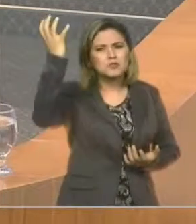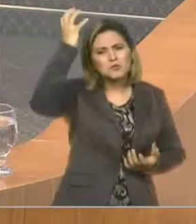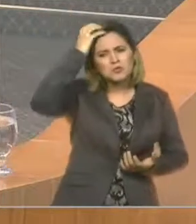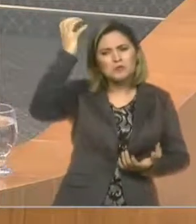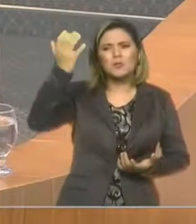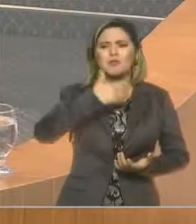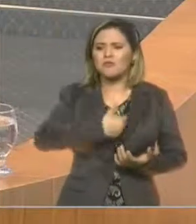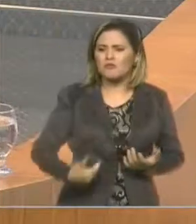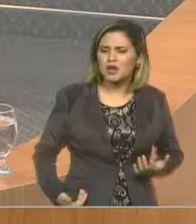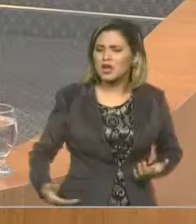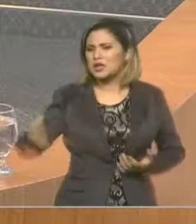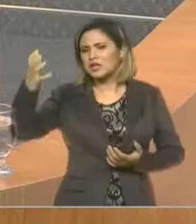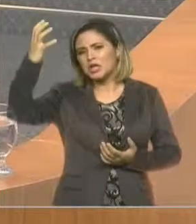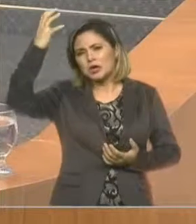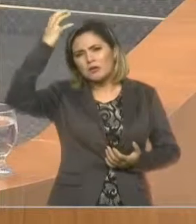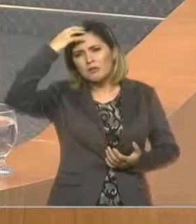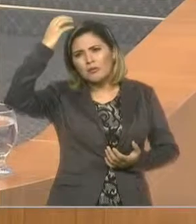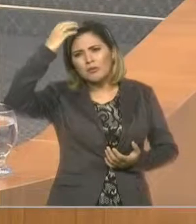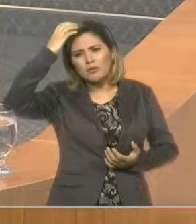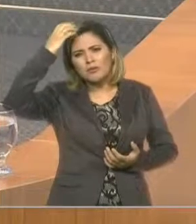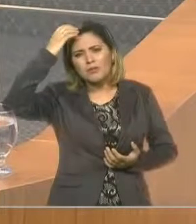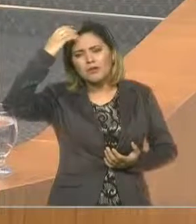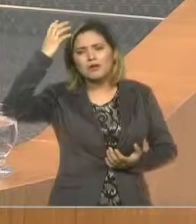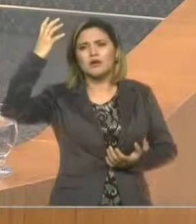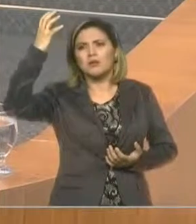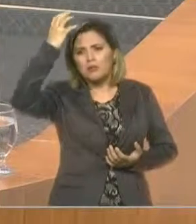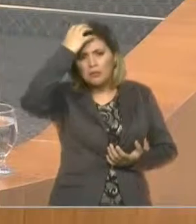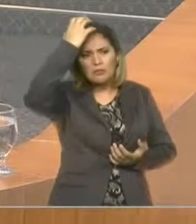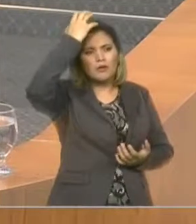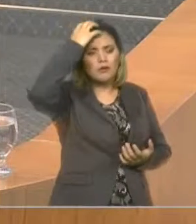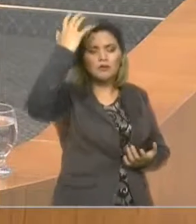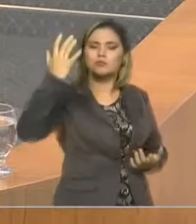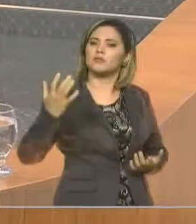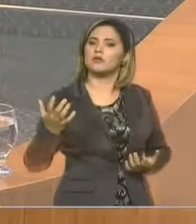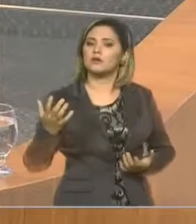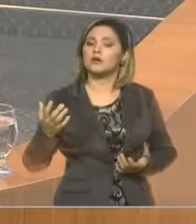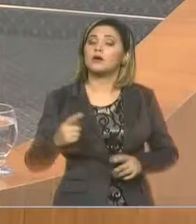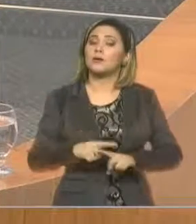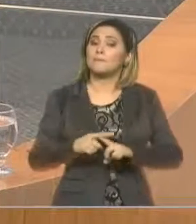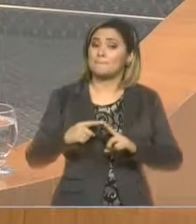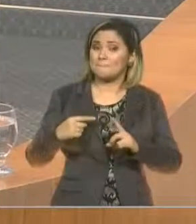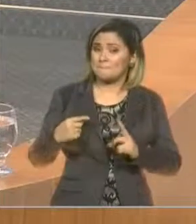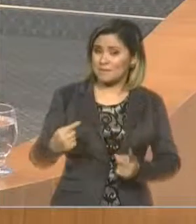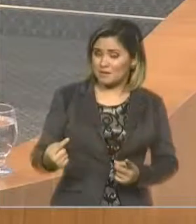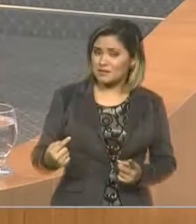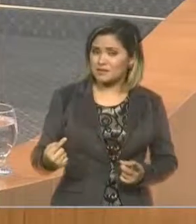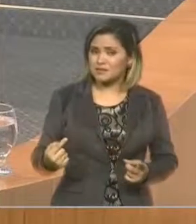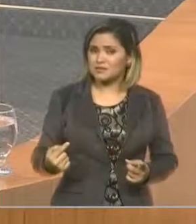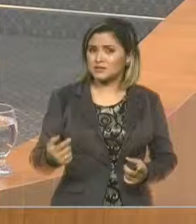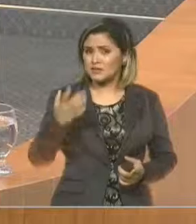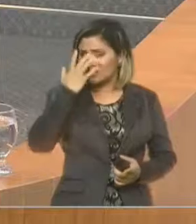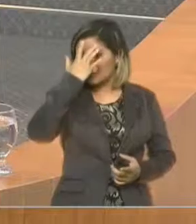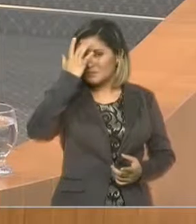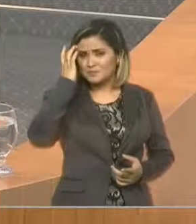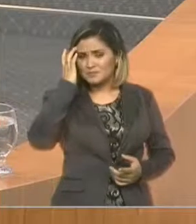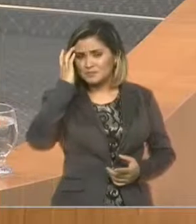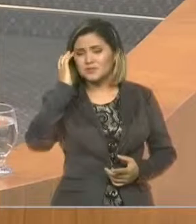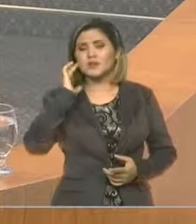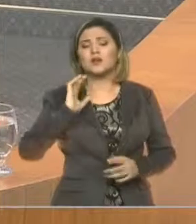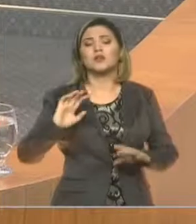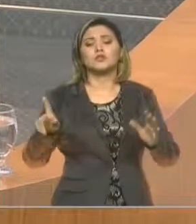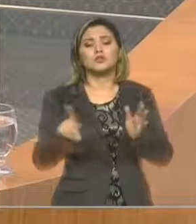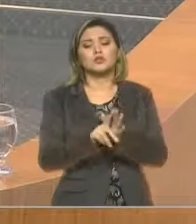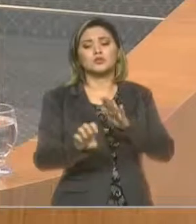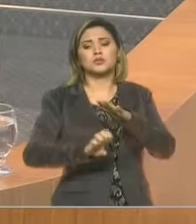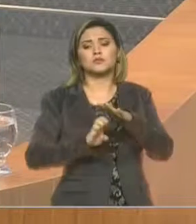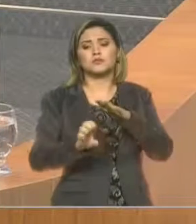os culpados estão sendo os agentes também da iniciativa privada que constrói os grandes condomínios e não fazem o mínimo, que é